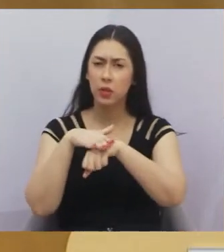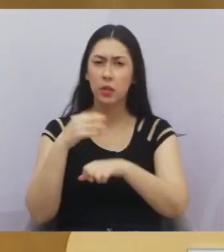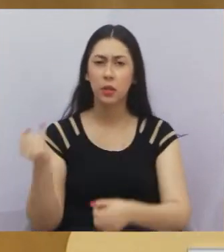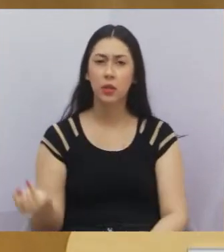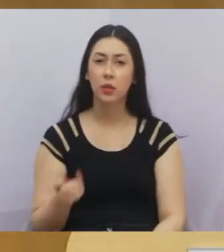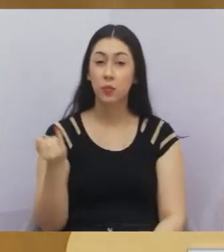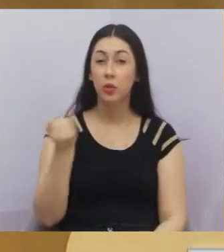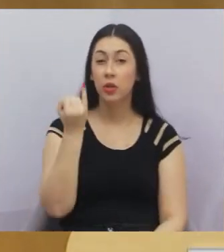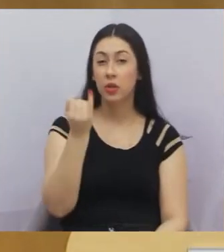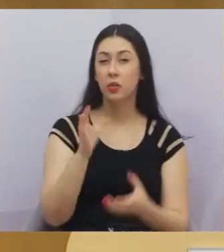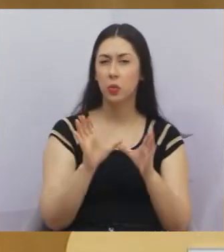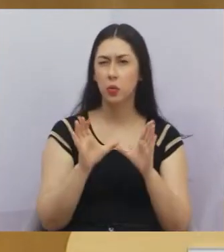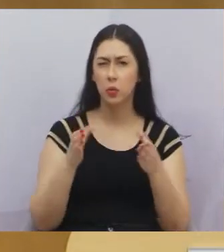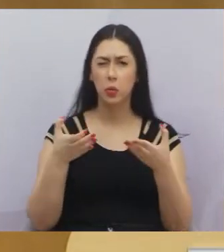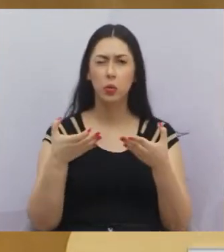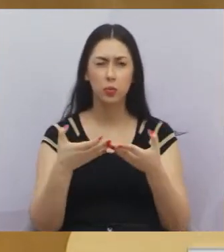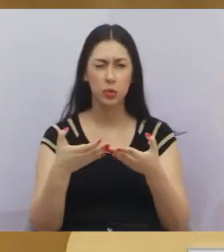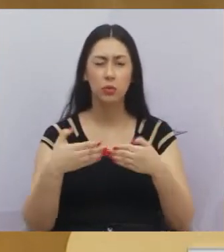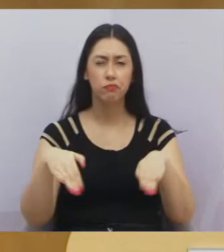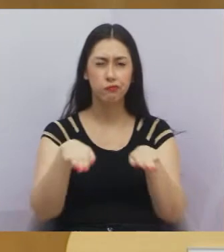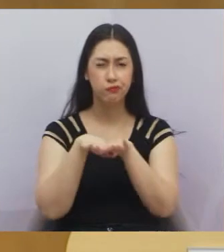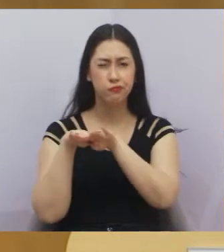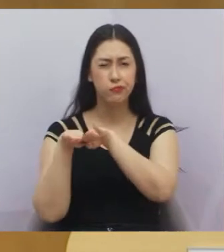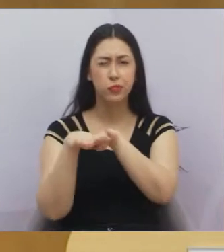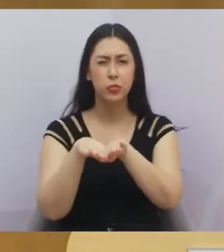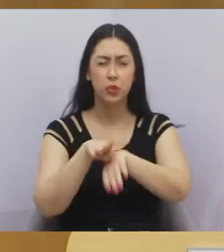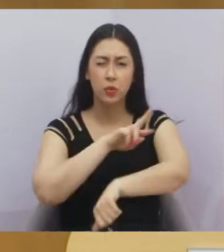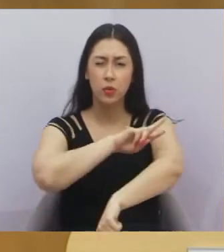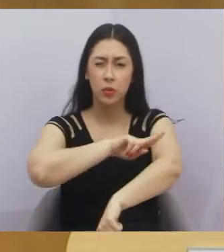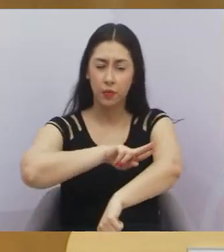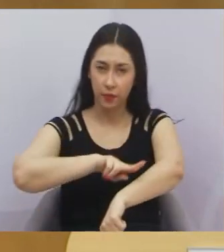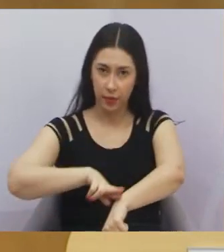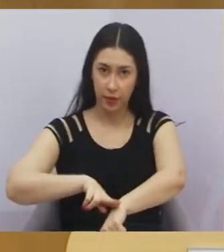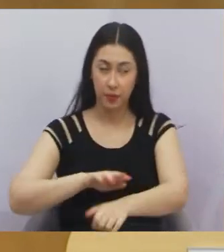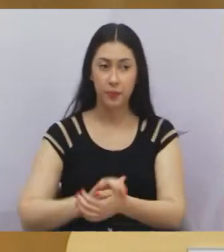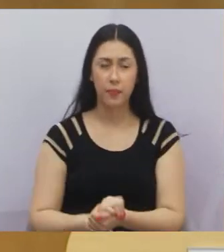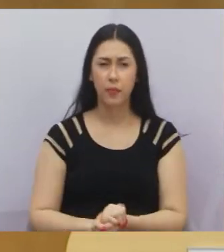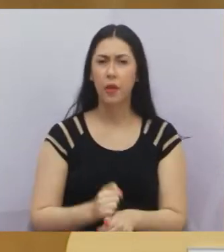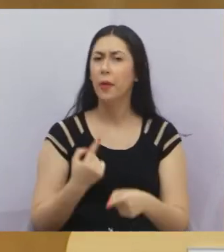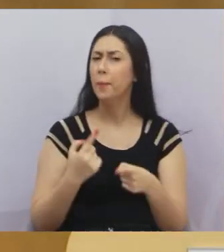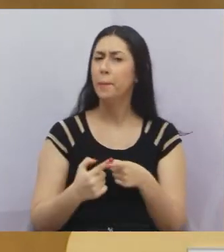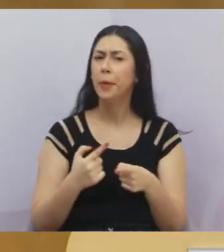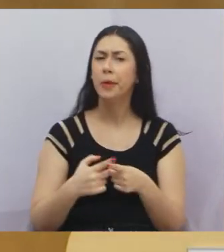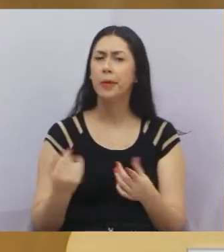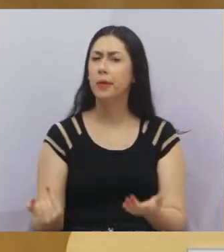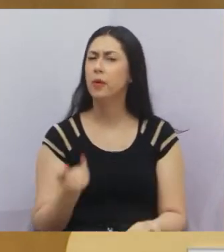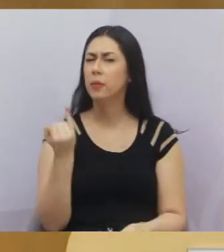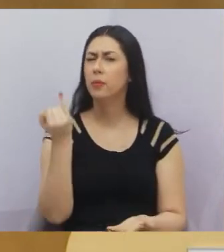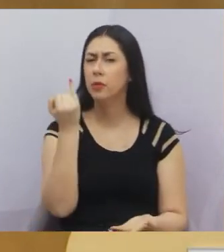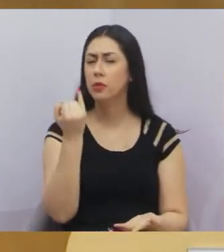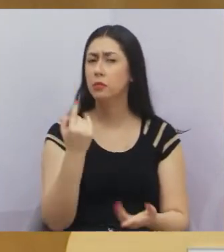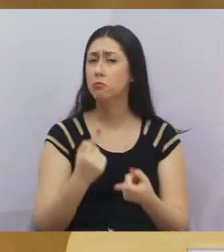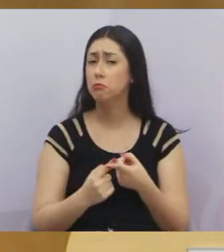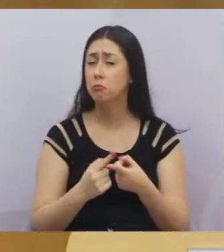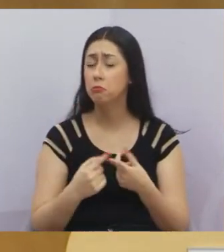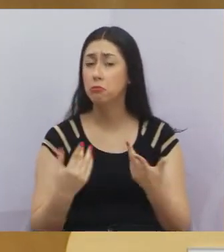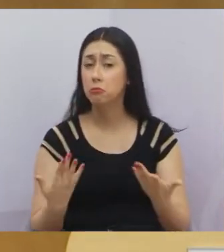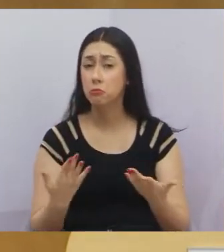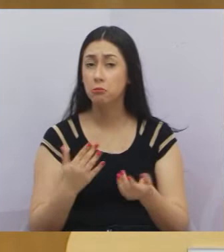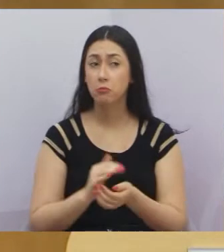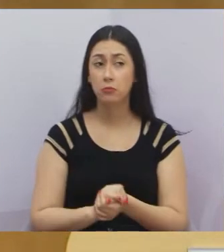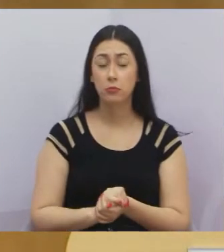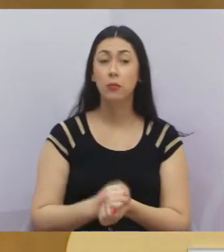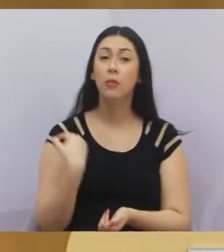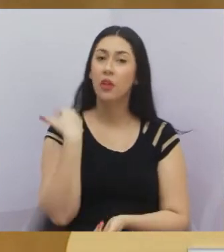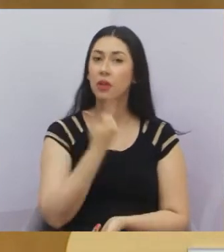projeto do Conselho de Promoção da Igualdade Racial. E o porquê da importância desse projeto?